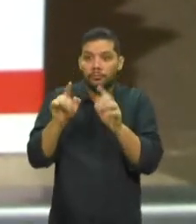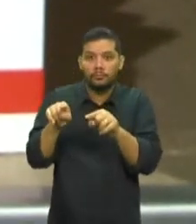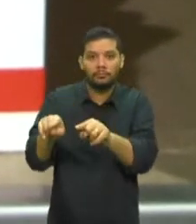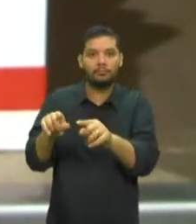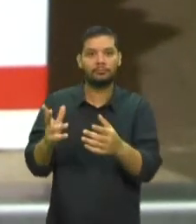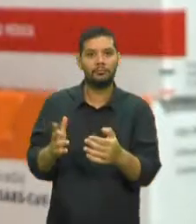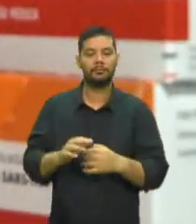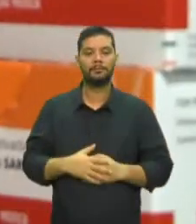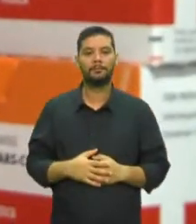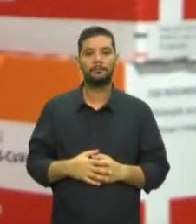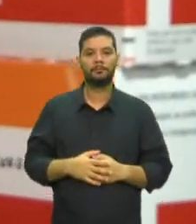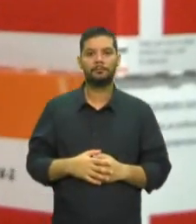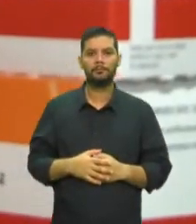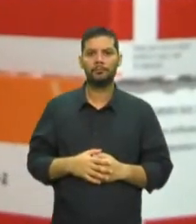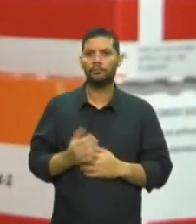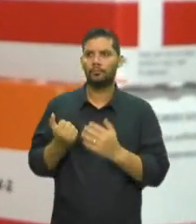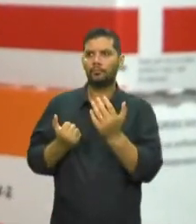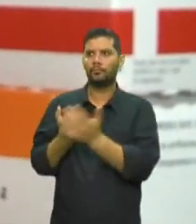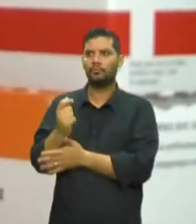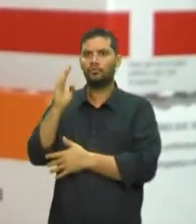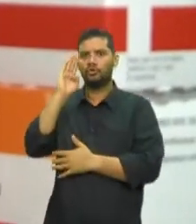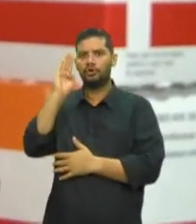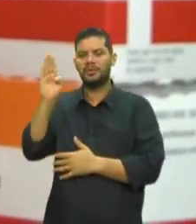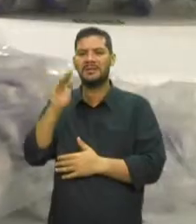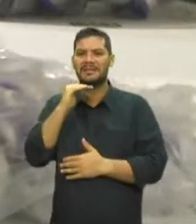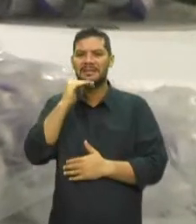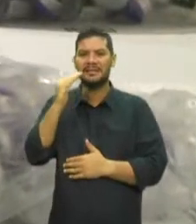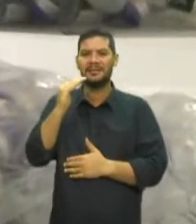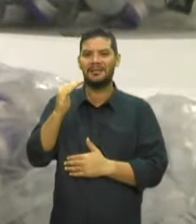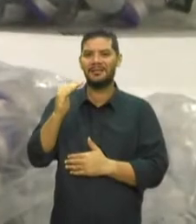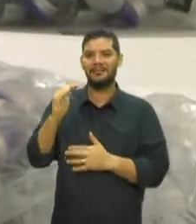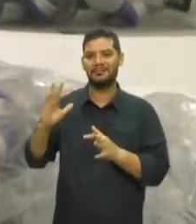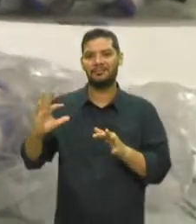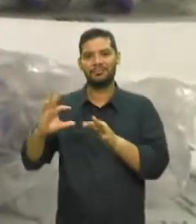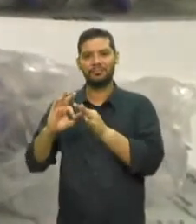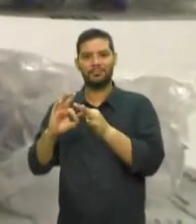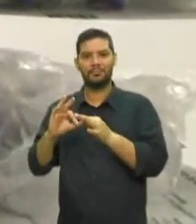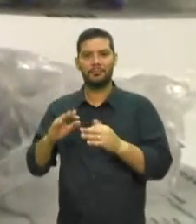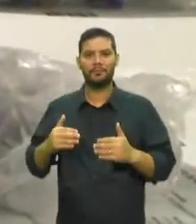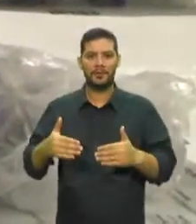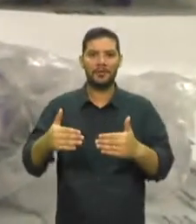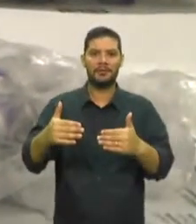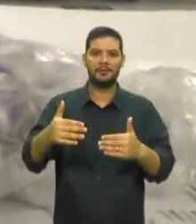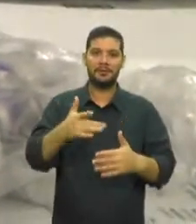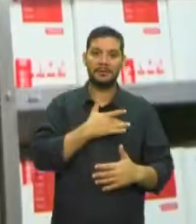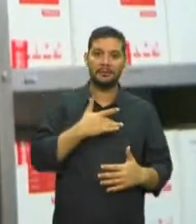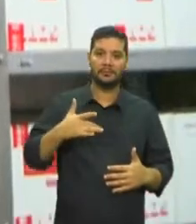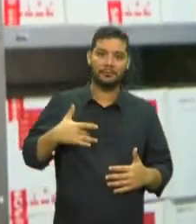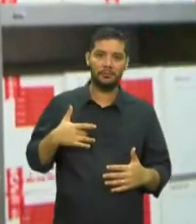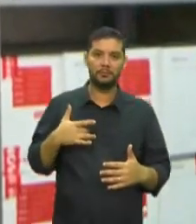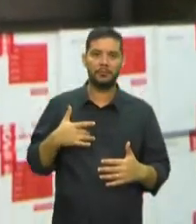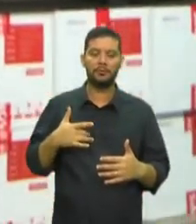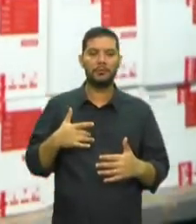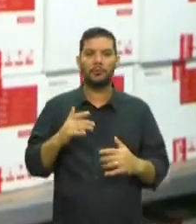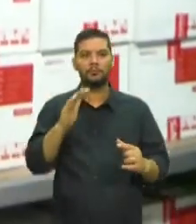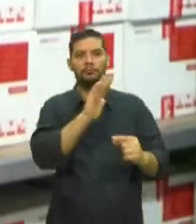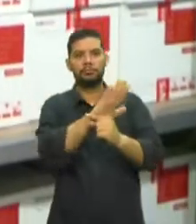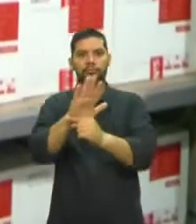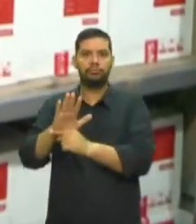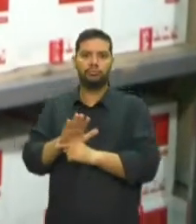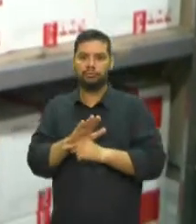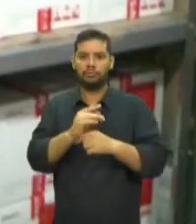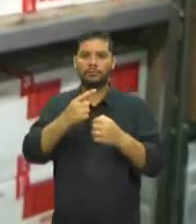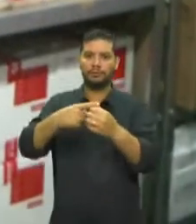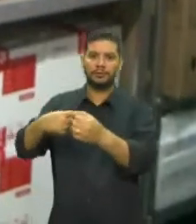direta das vacinas, sem o envolvimento do Ministério da Saúde, o estado atende demanda dos municípios. E o recebimento de